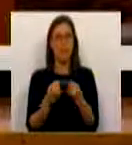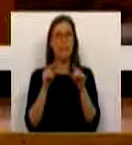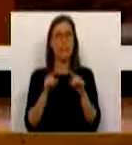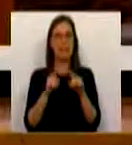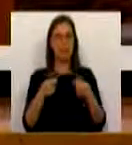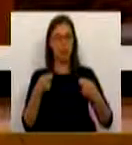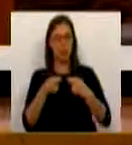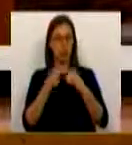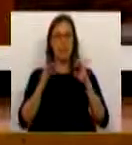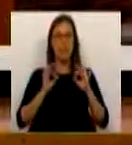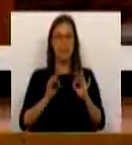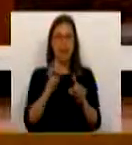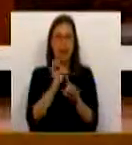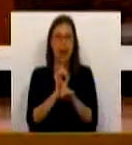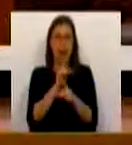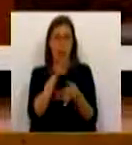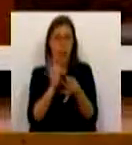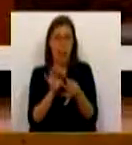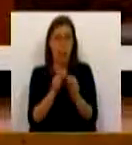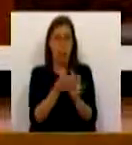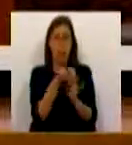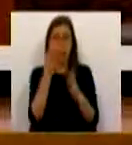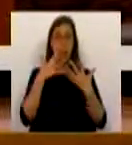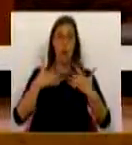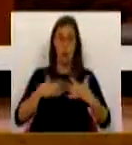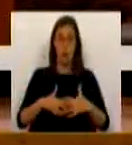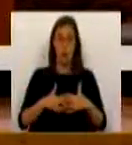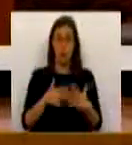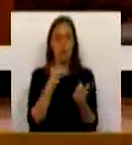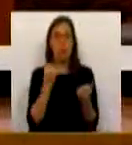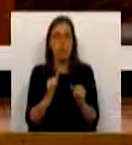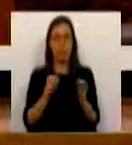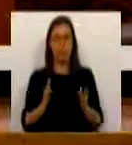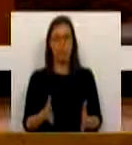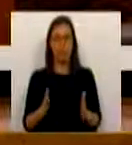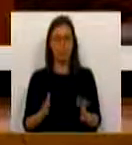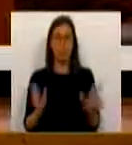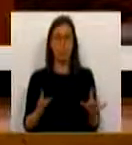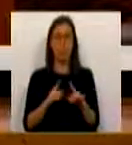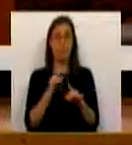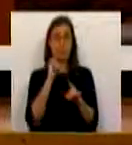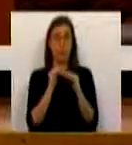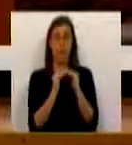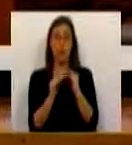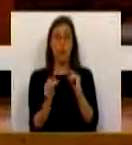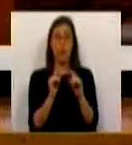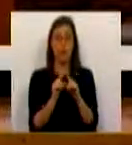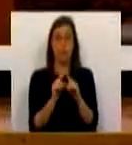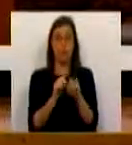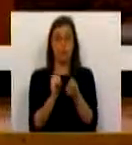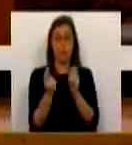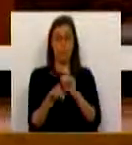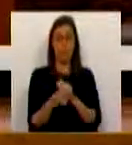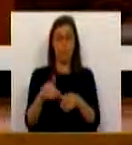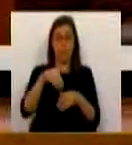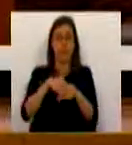de ajustamento como existirão poucos. Dúvidas não poderão existir de que a sustentabilidade das reformas